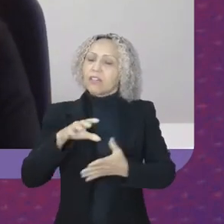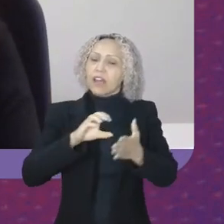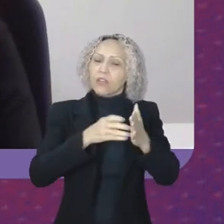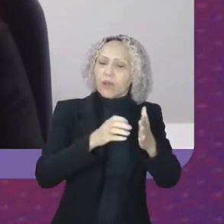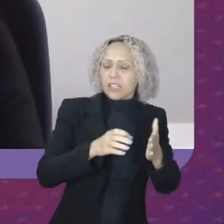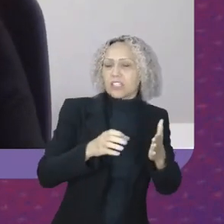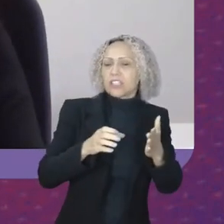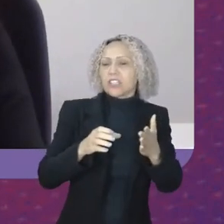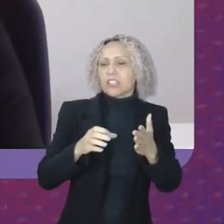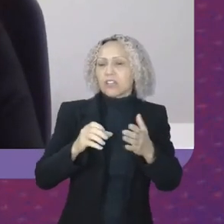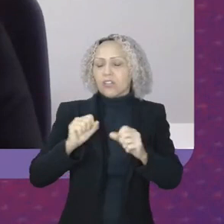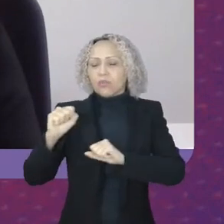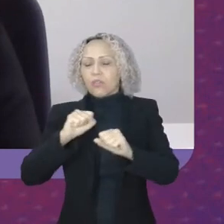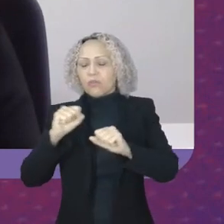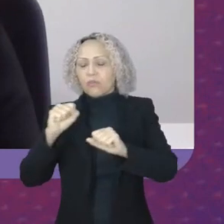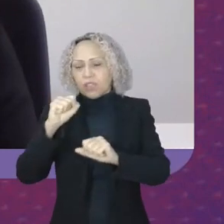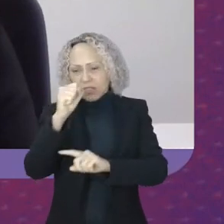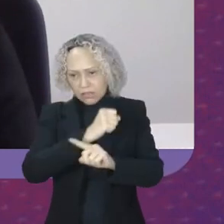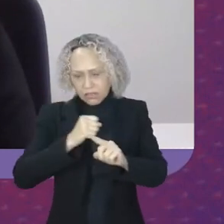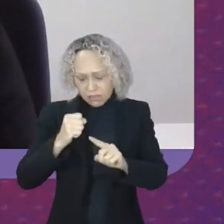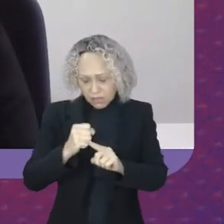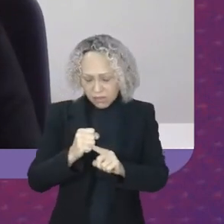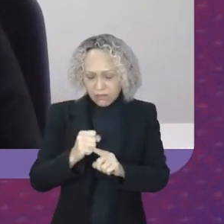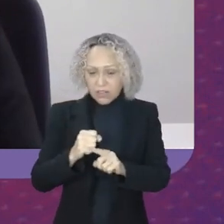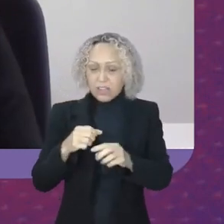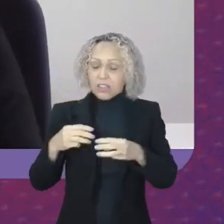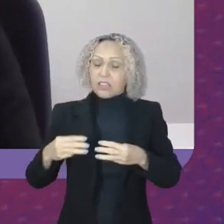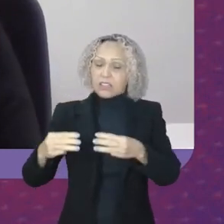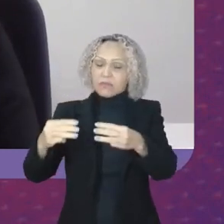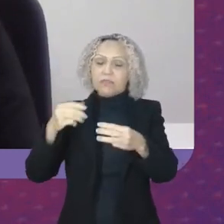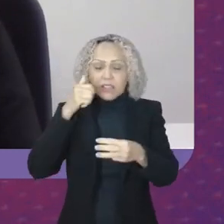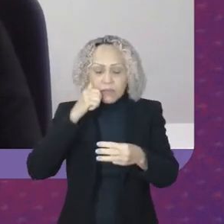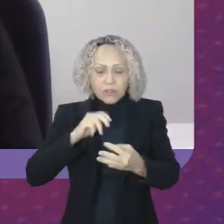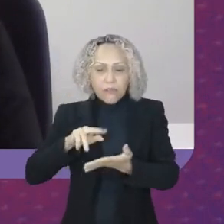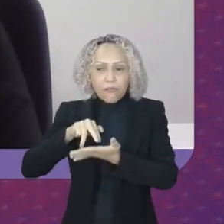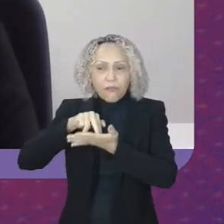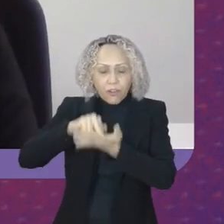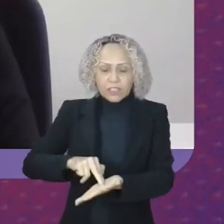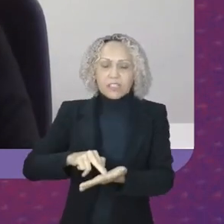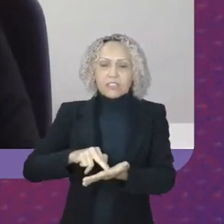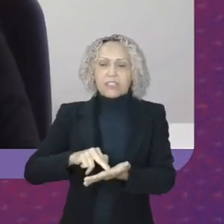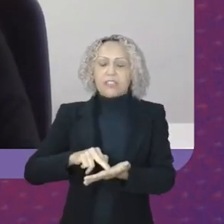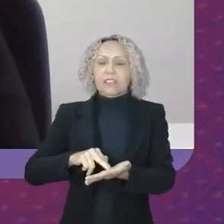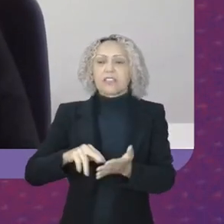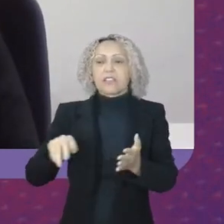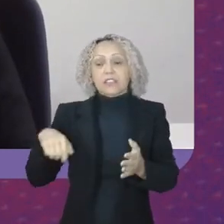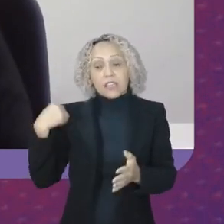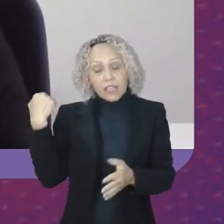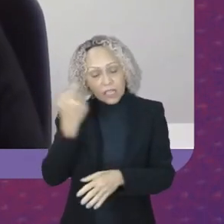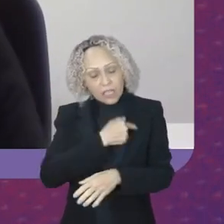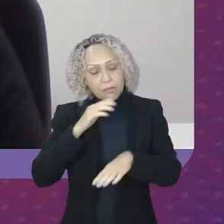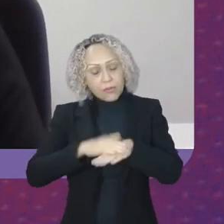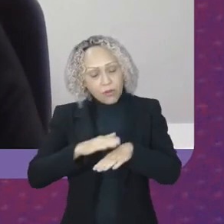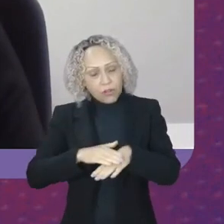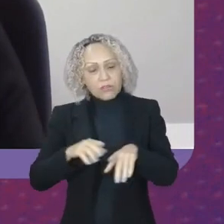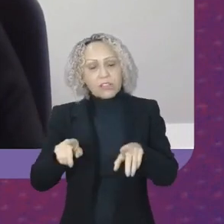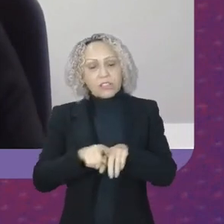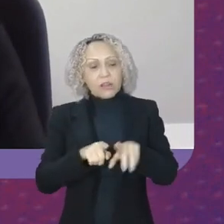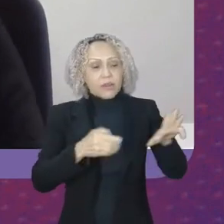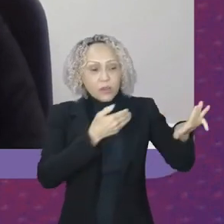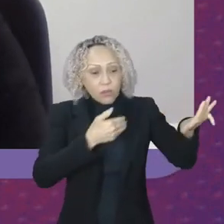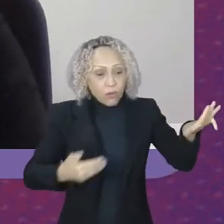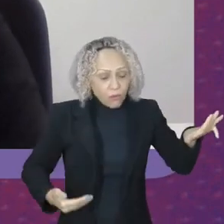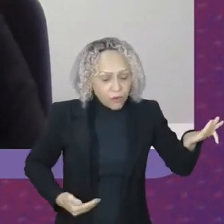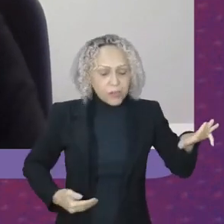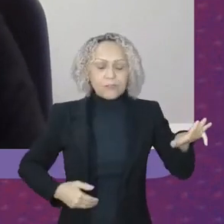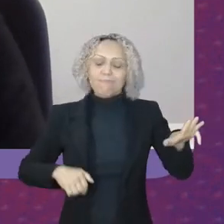somem no fortalecimento desse ministério que é nosso e desse governo que também é nosso. Sim, agradecemos